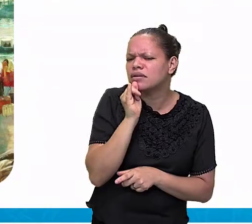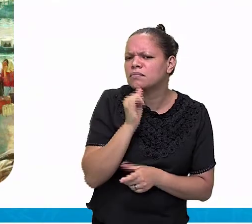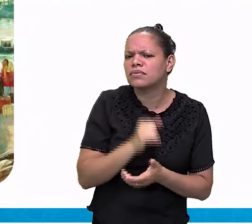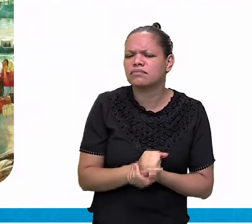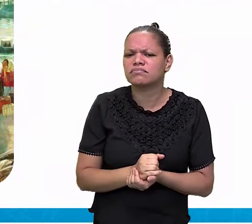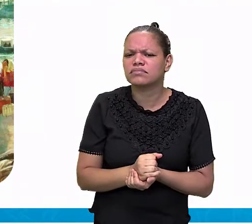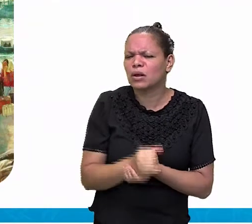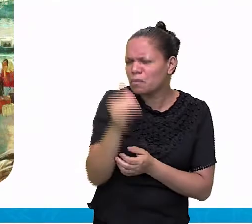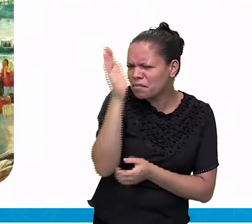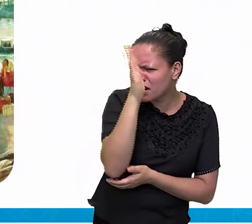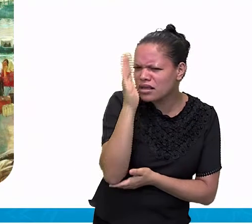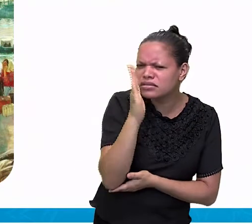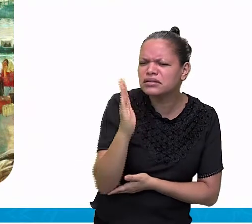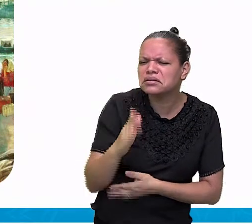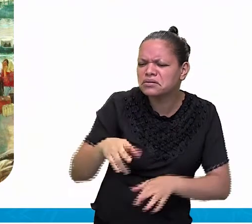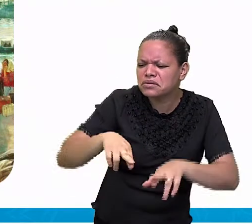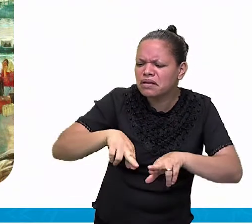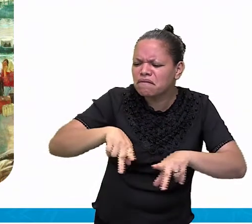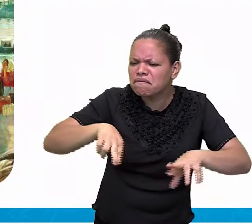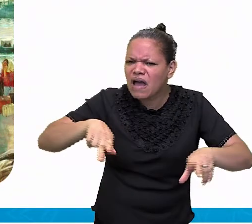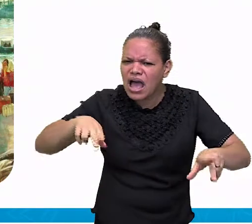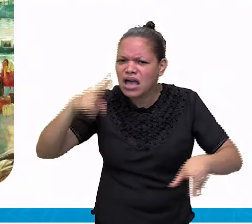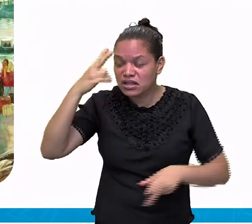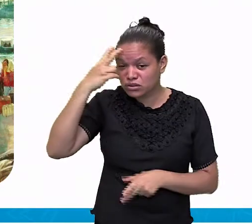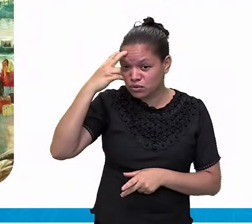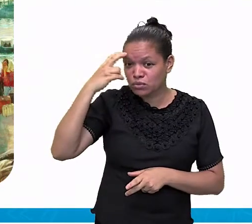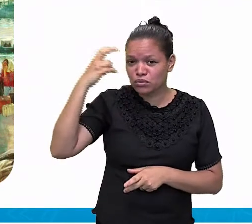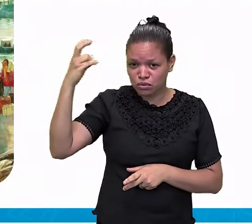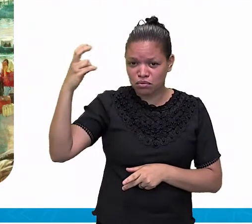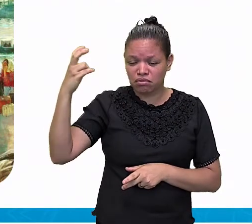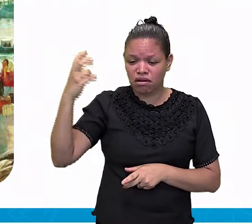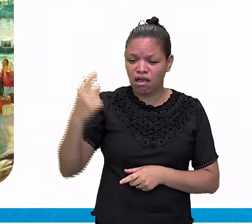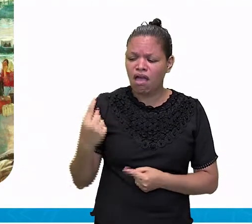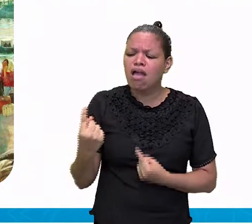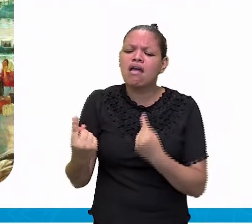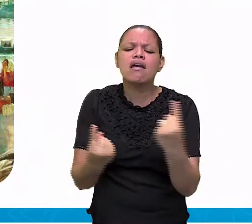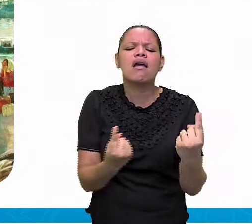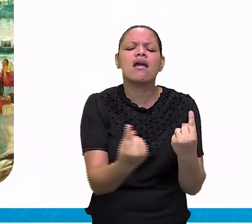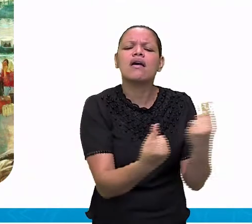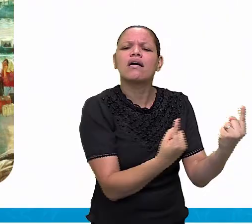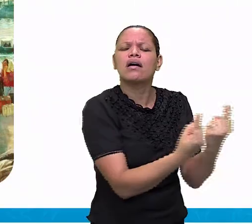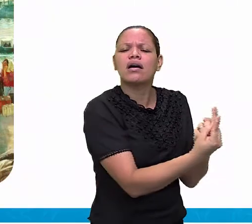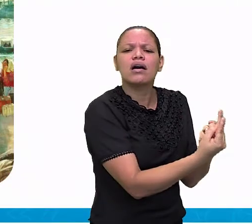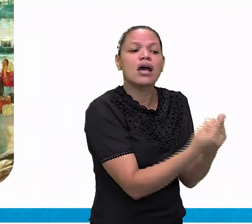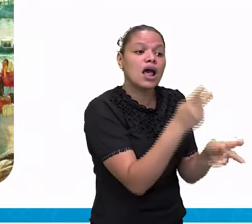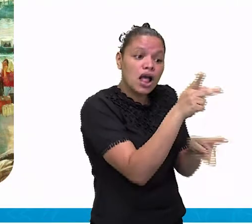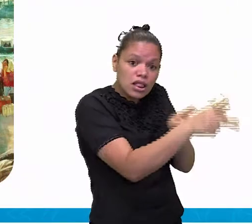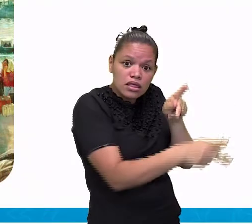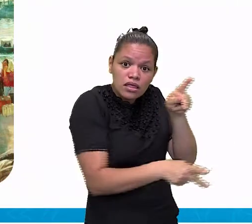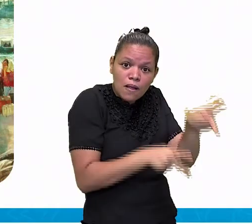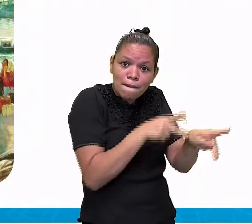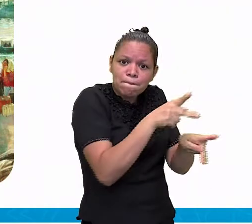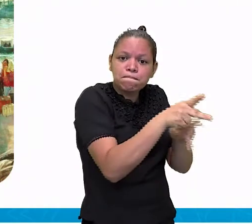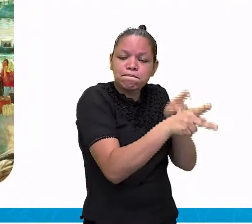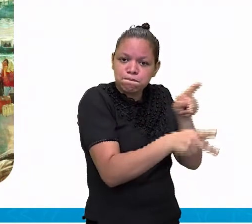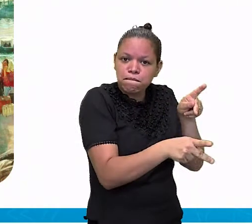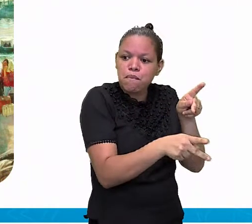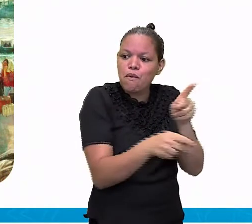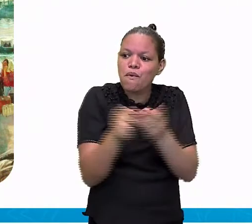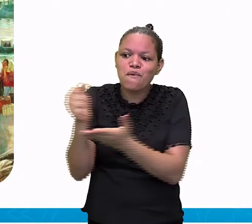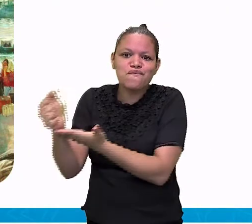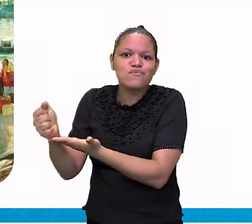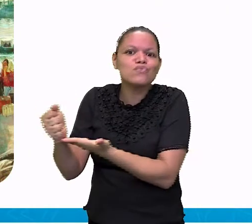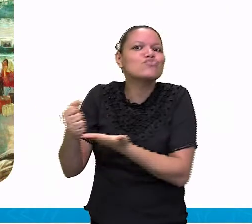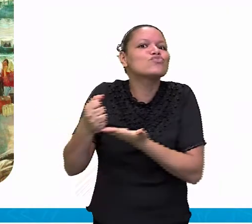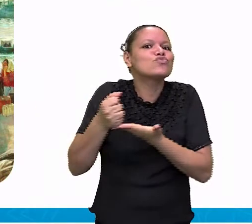desse povo veio em construção para que hoje a gente tenha a nossa cultura. Mas a gente define a cultura só como uma coisa